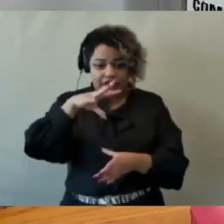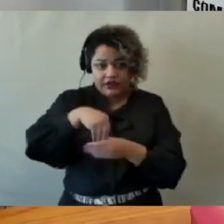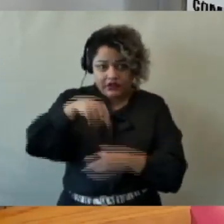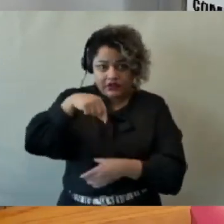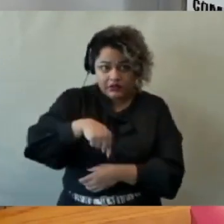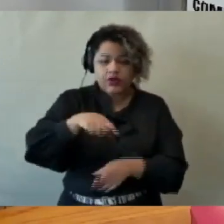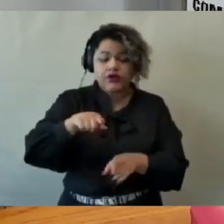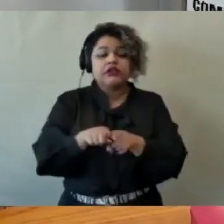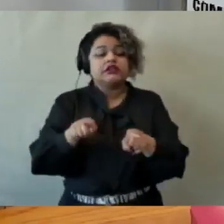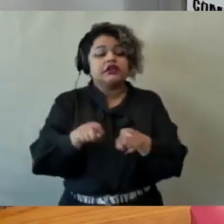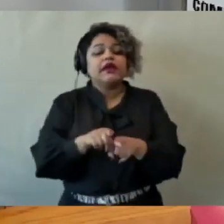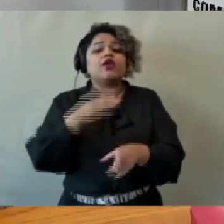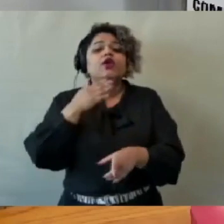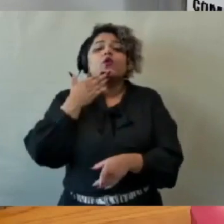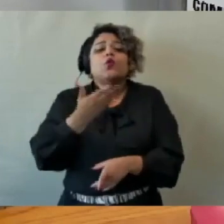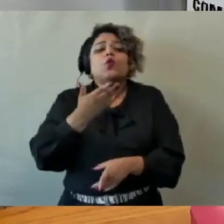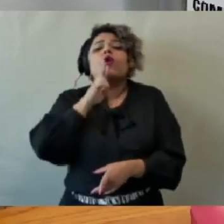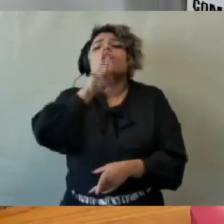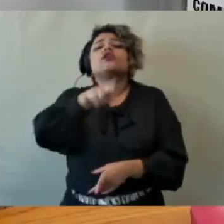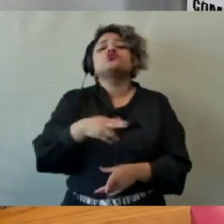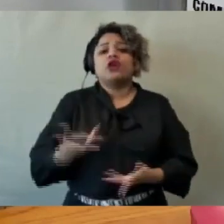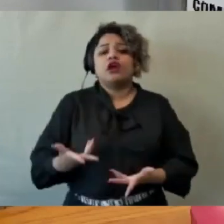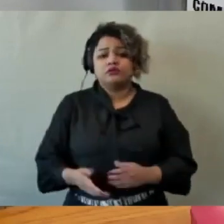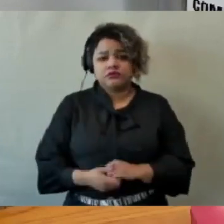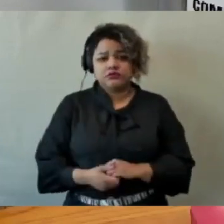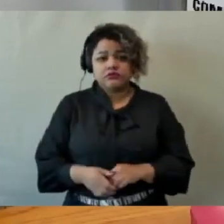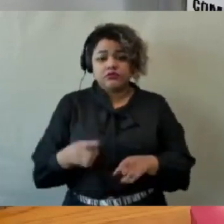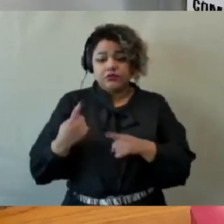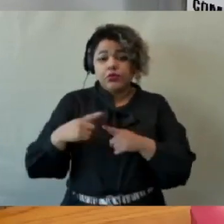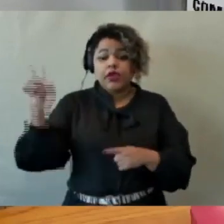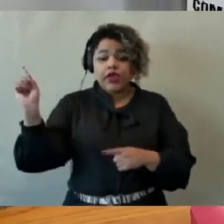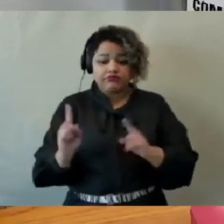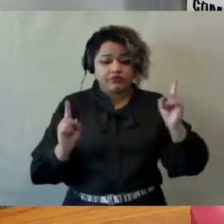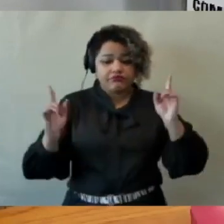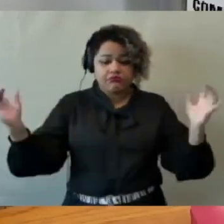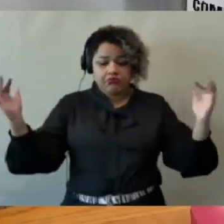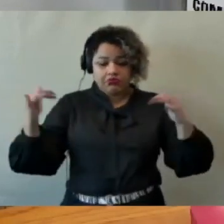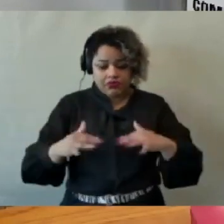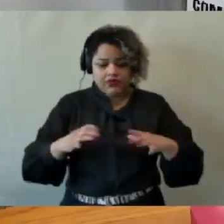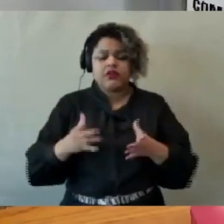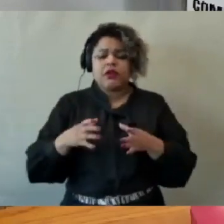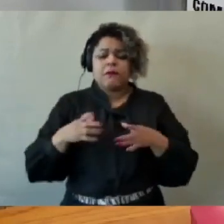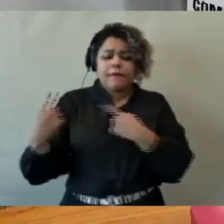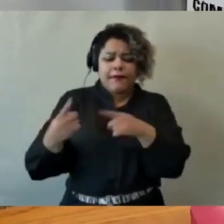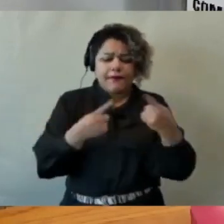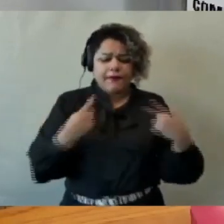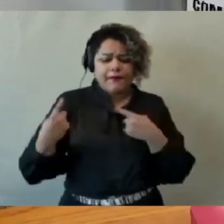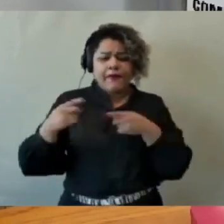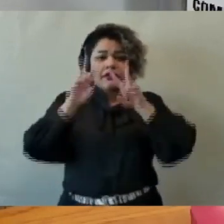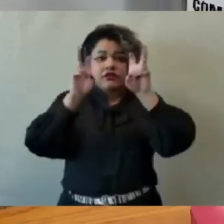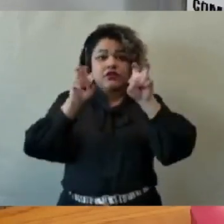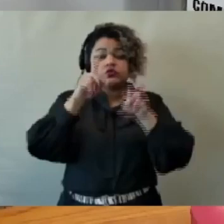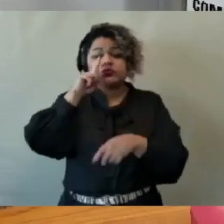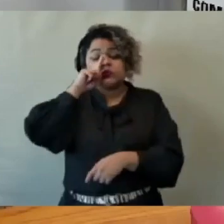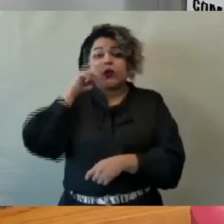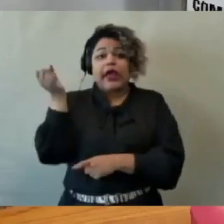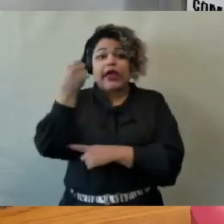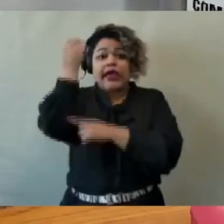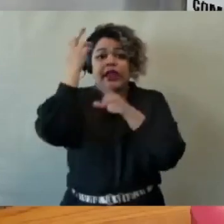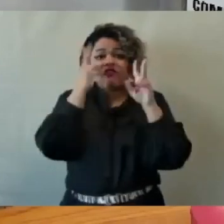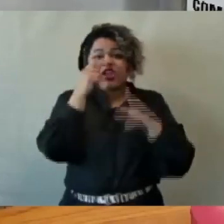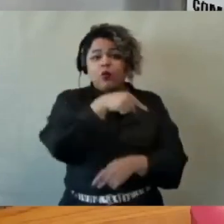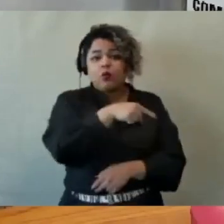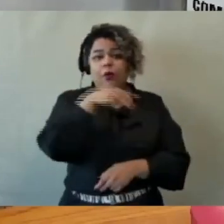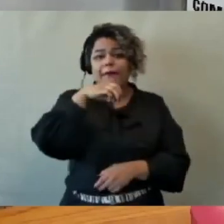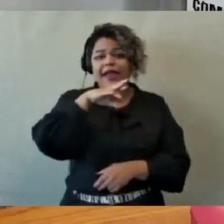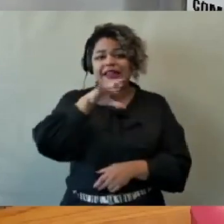adiantar a gente vir aqui para uma comissão falar assuntos tão graves como o assunto da Maria do Carmo e como todos